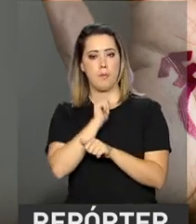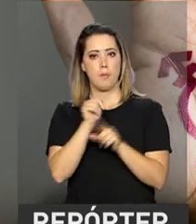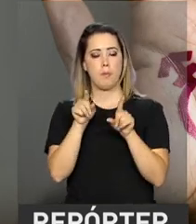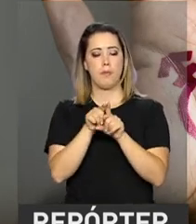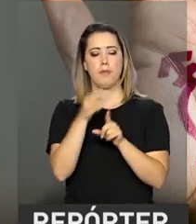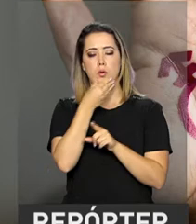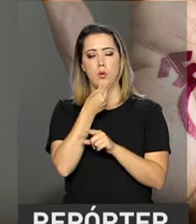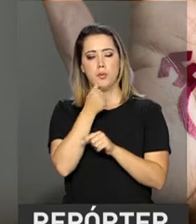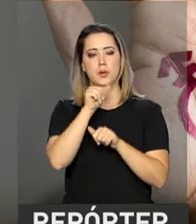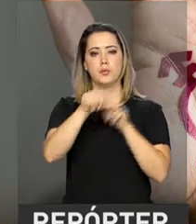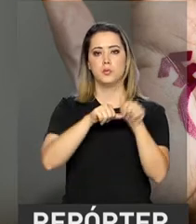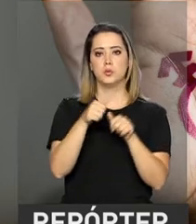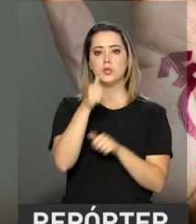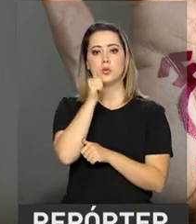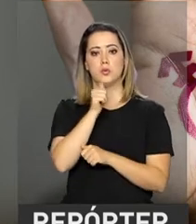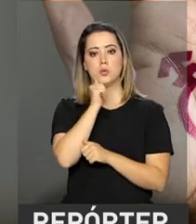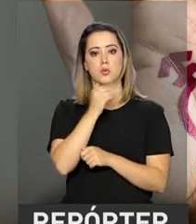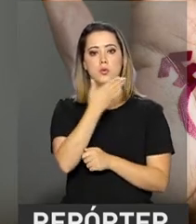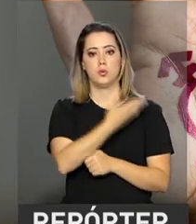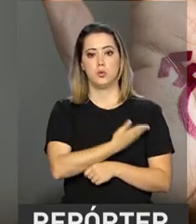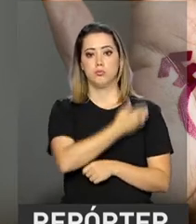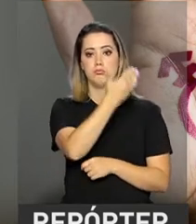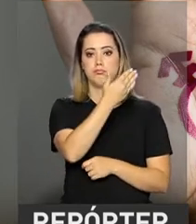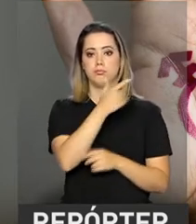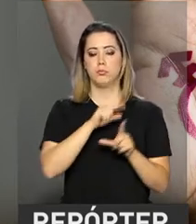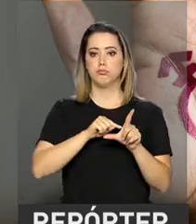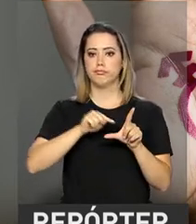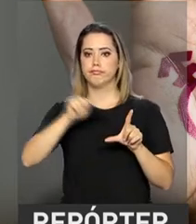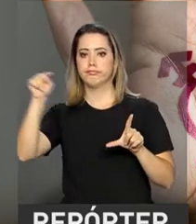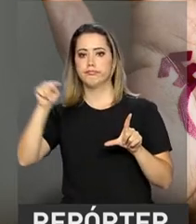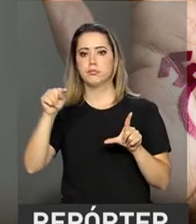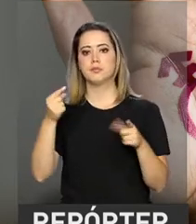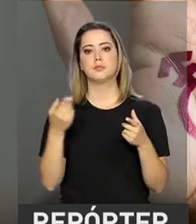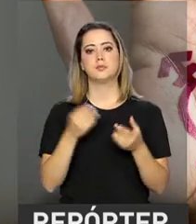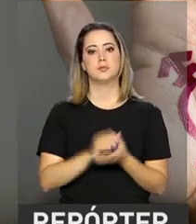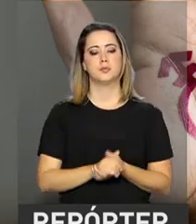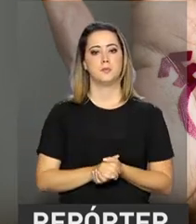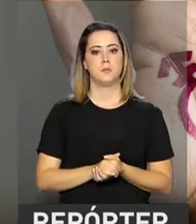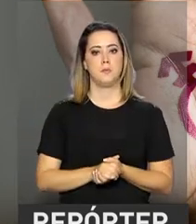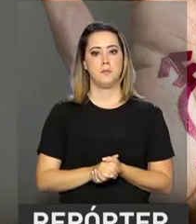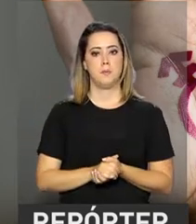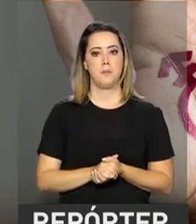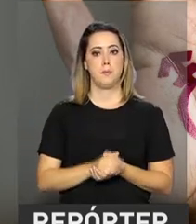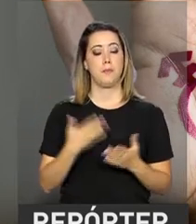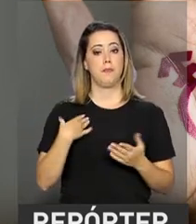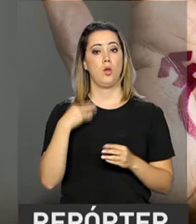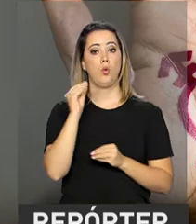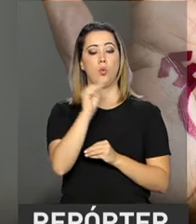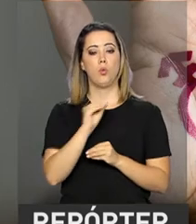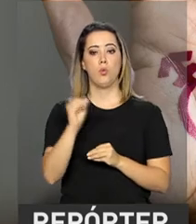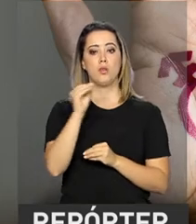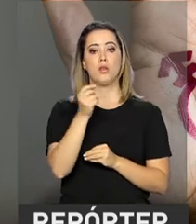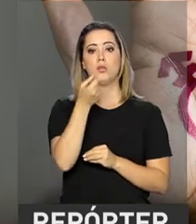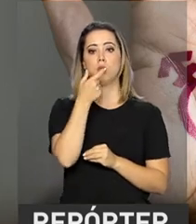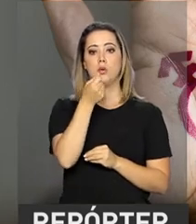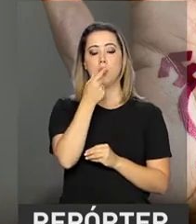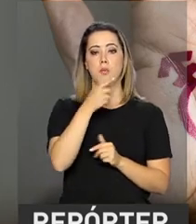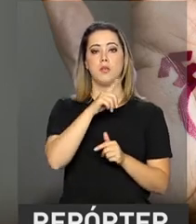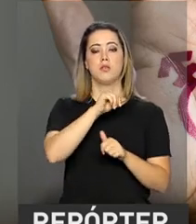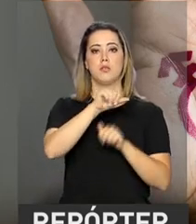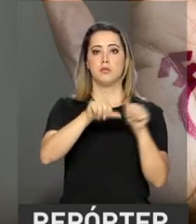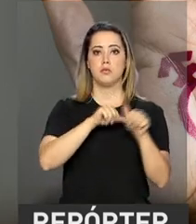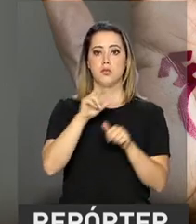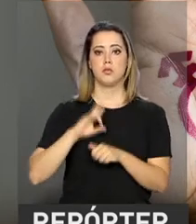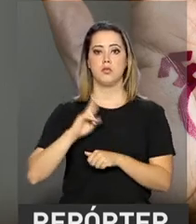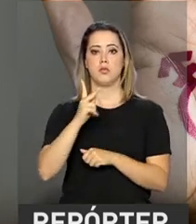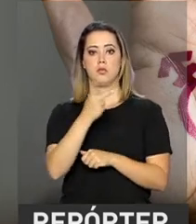e foi de 23 em 2015 para 34 em 2016. A terapia hormonal no processo